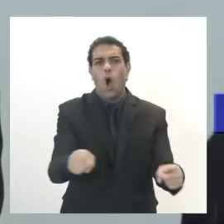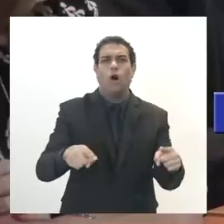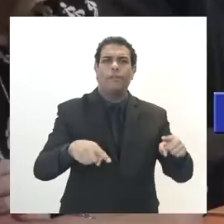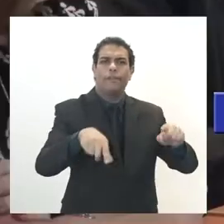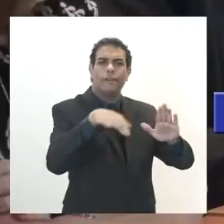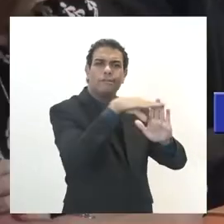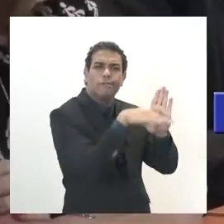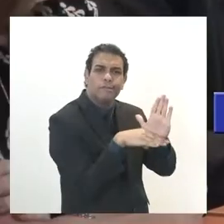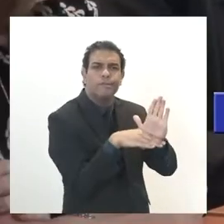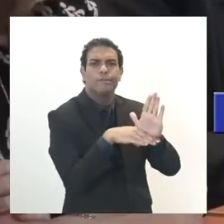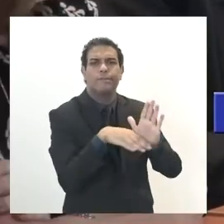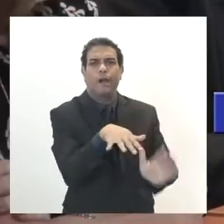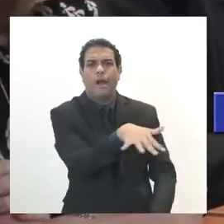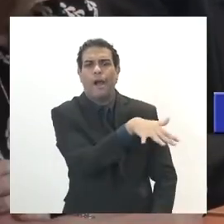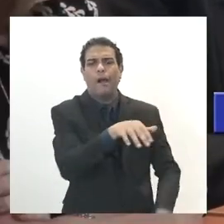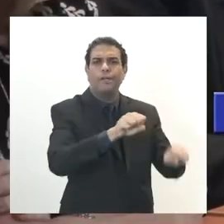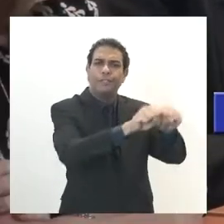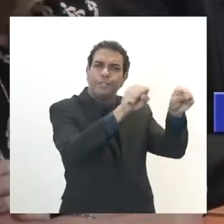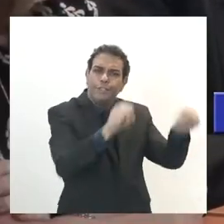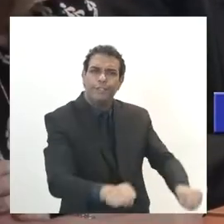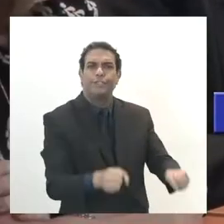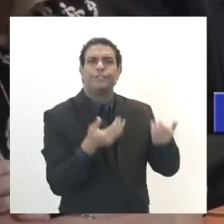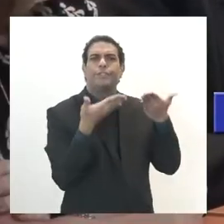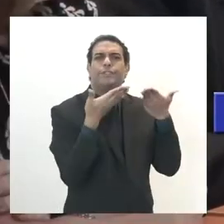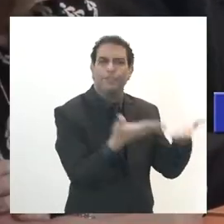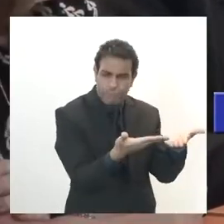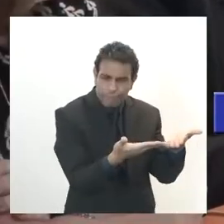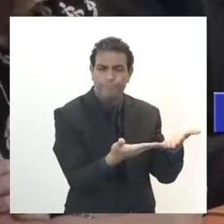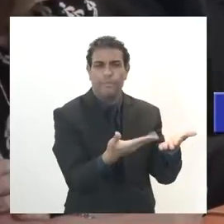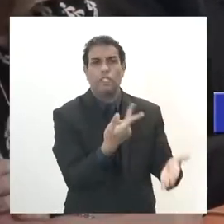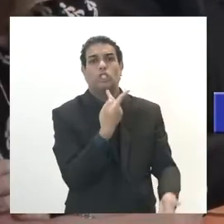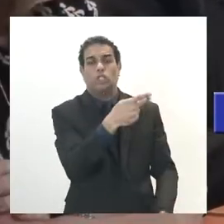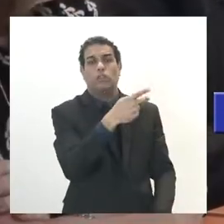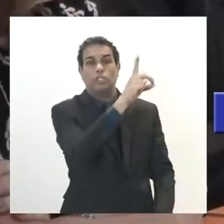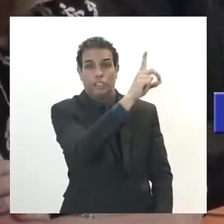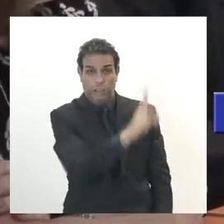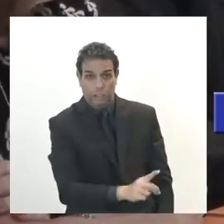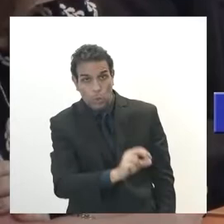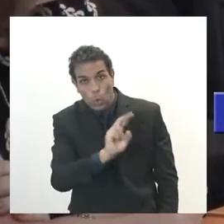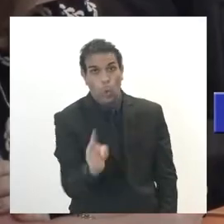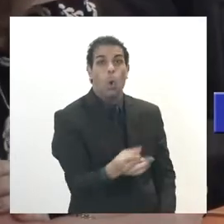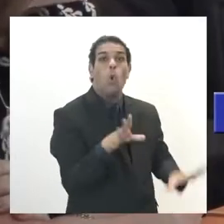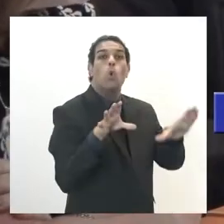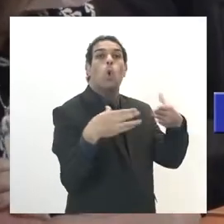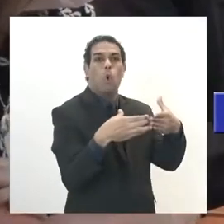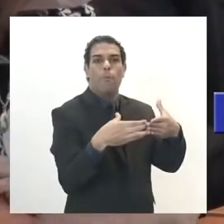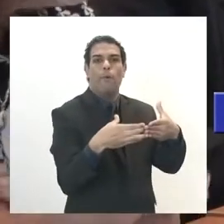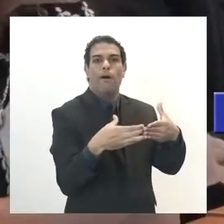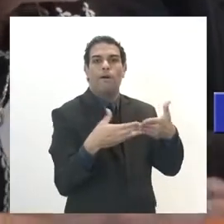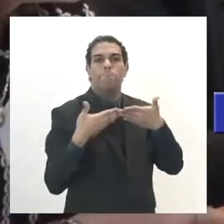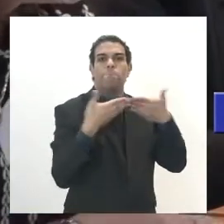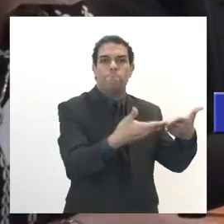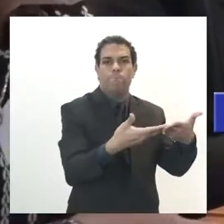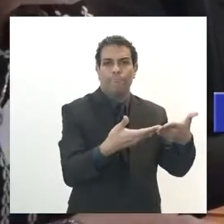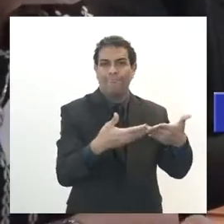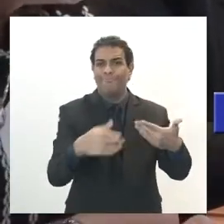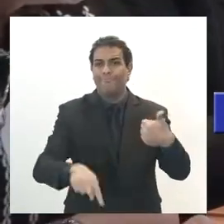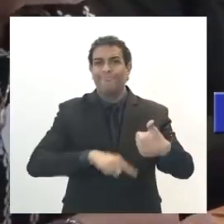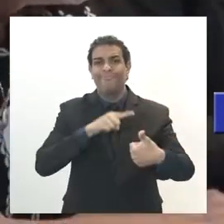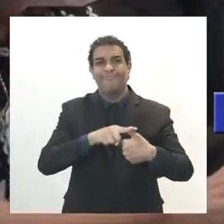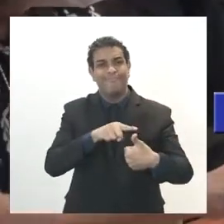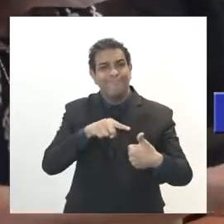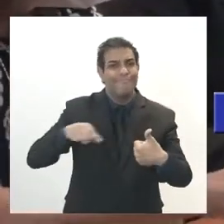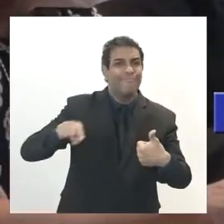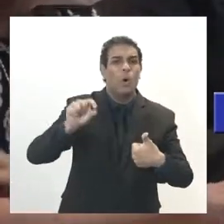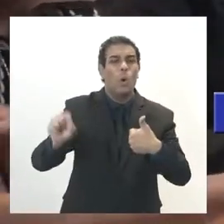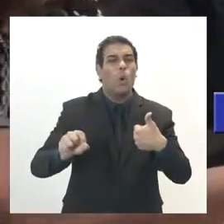por ter dirigido por ter fustigado o seu o seu chefe imediato o grupo político que o indicou então primeiro elemento para